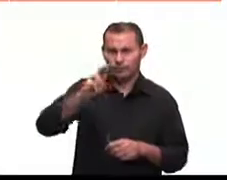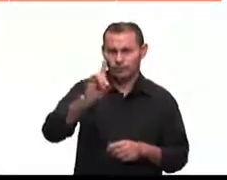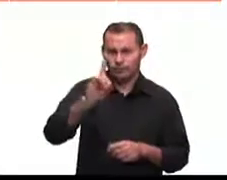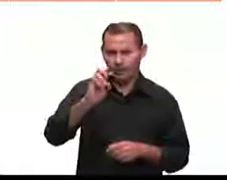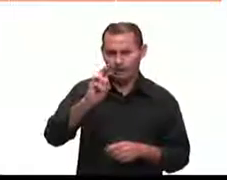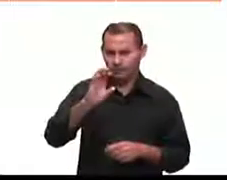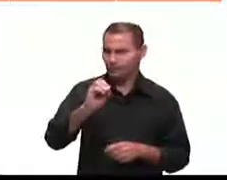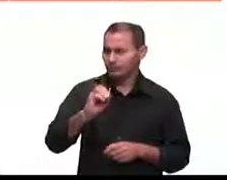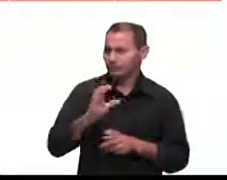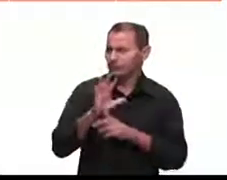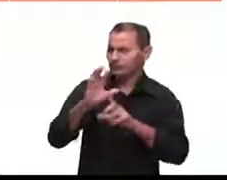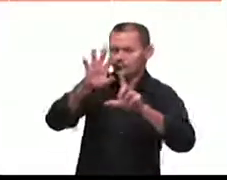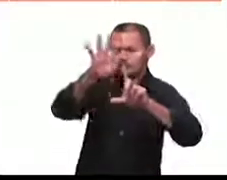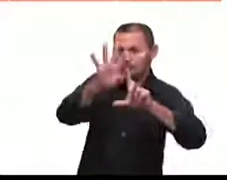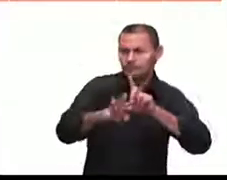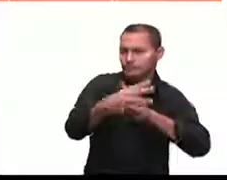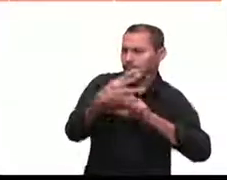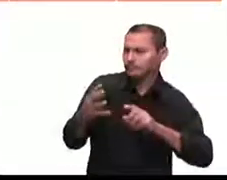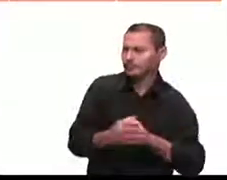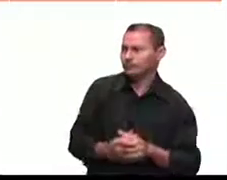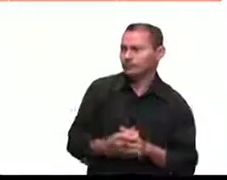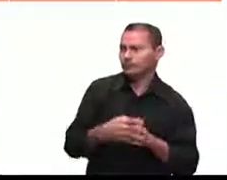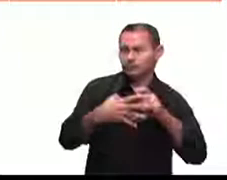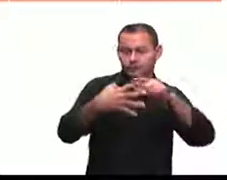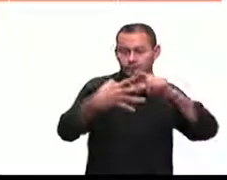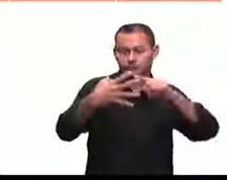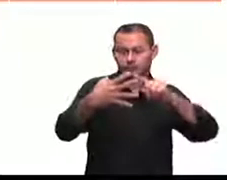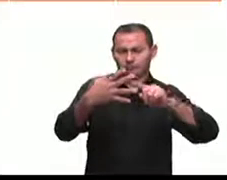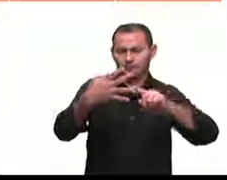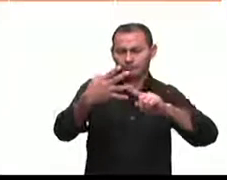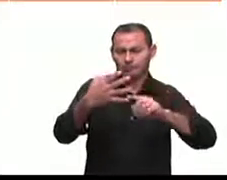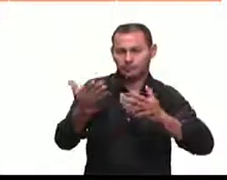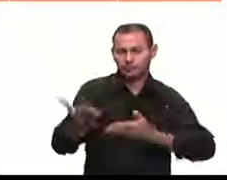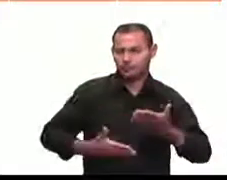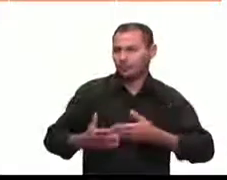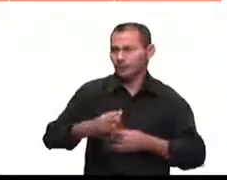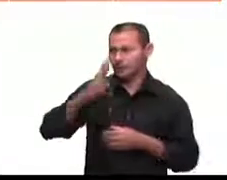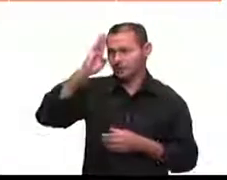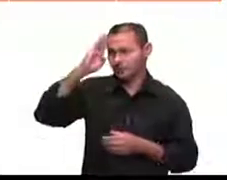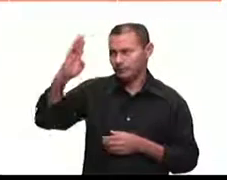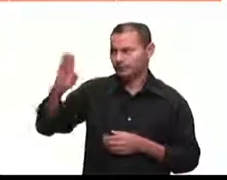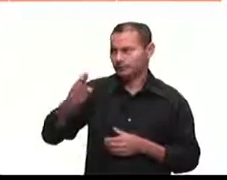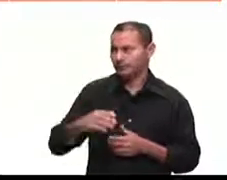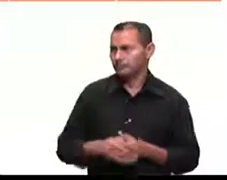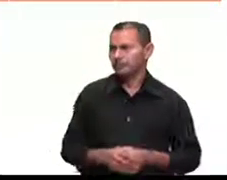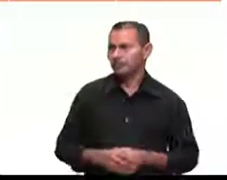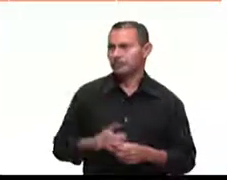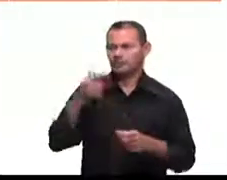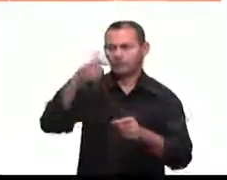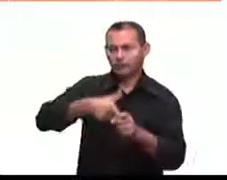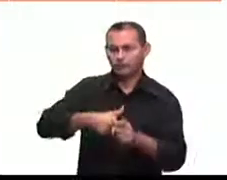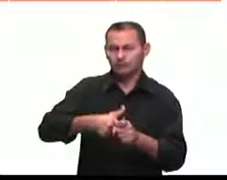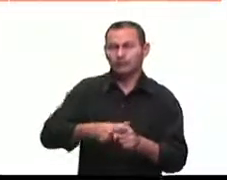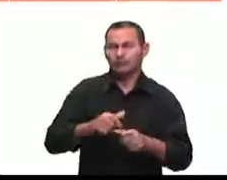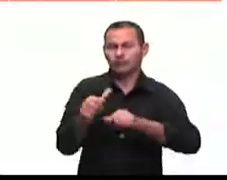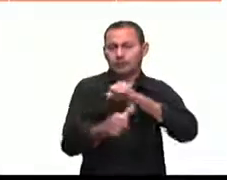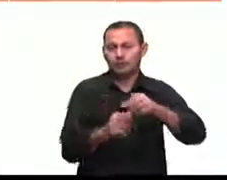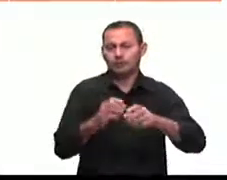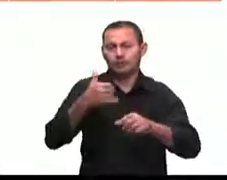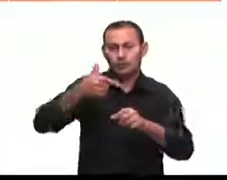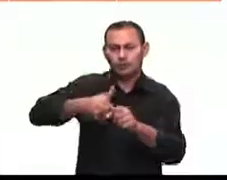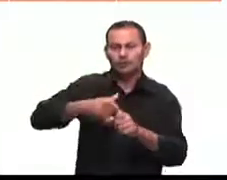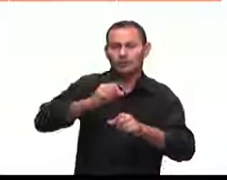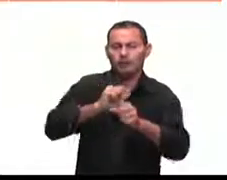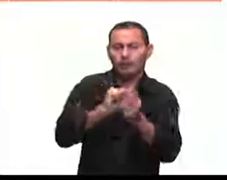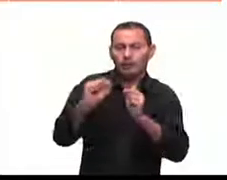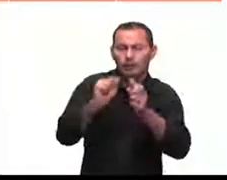com os 4 serviços principais: abastecimento, troca de óleo,